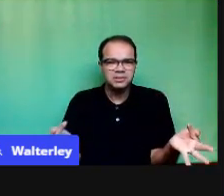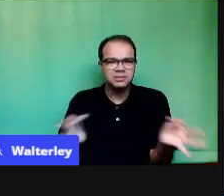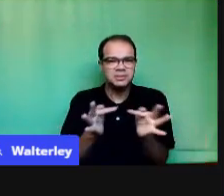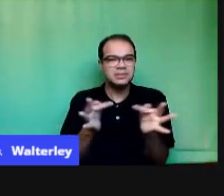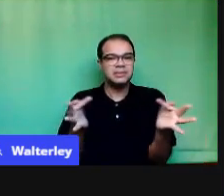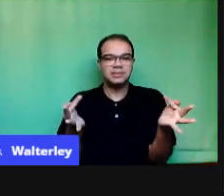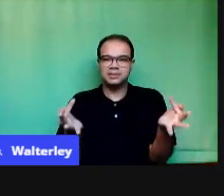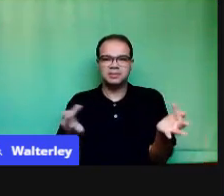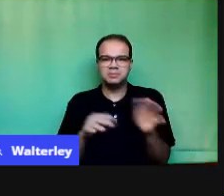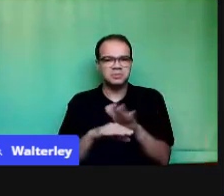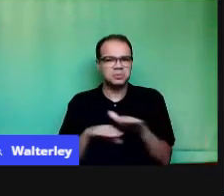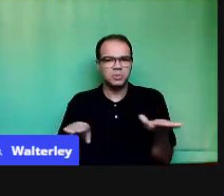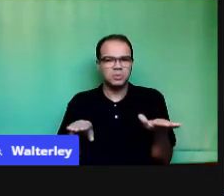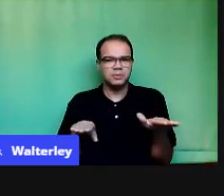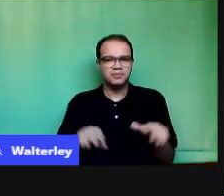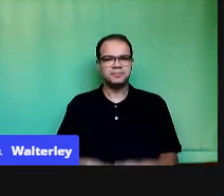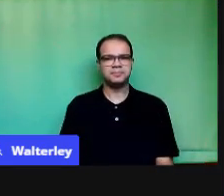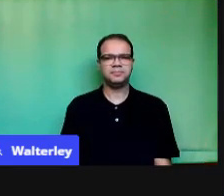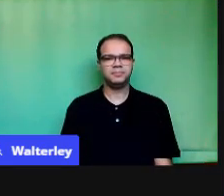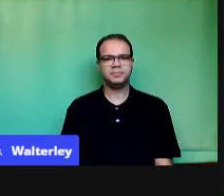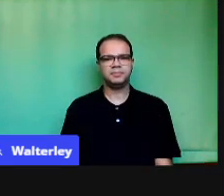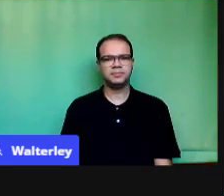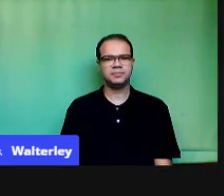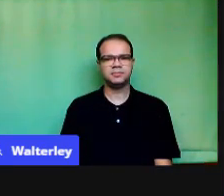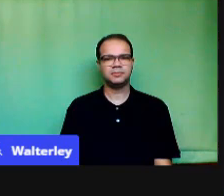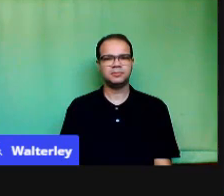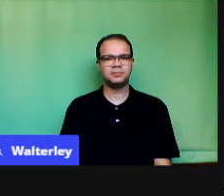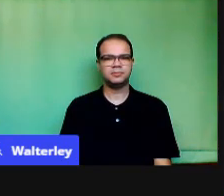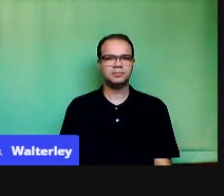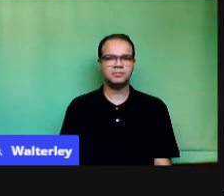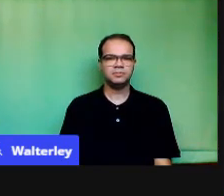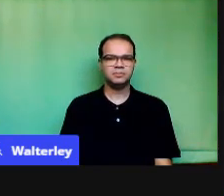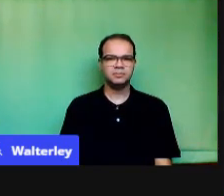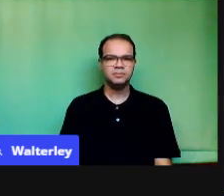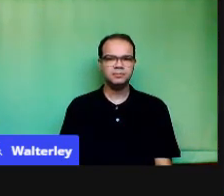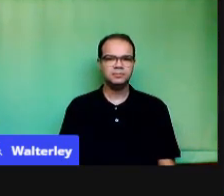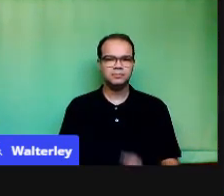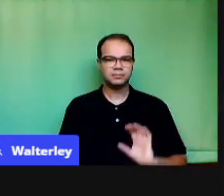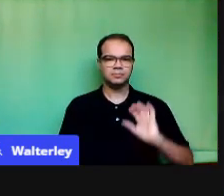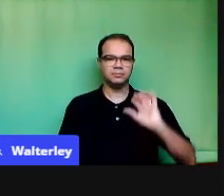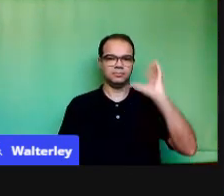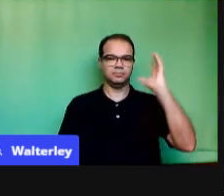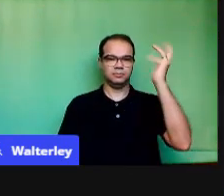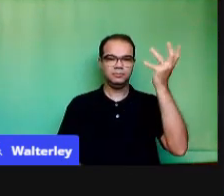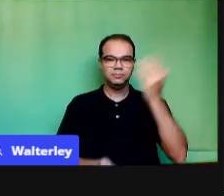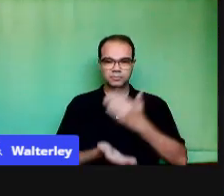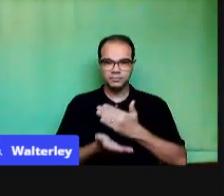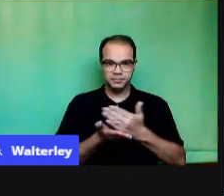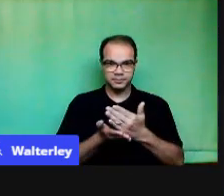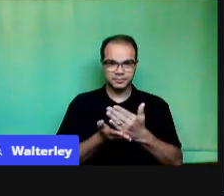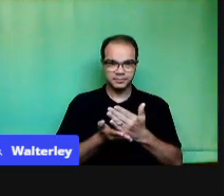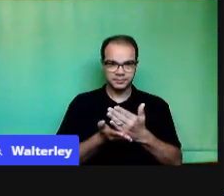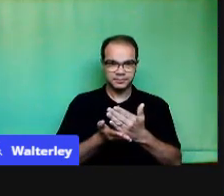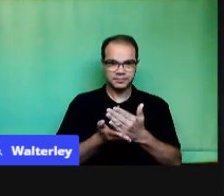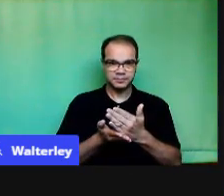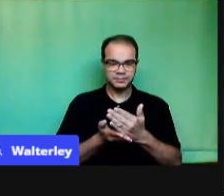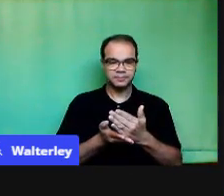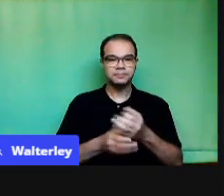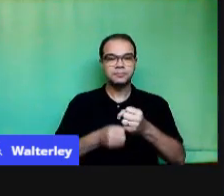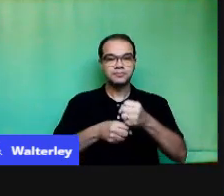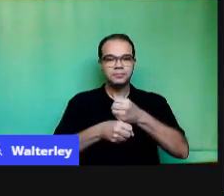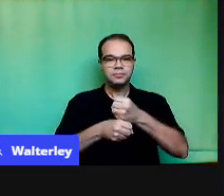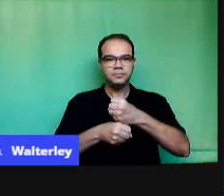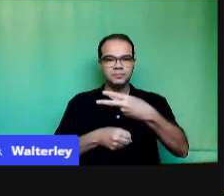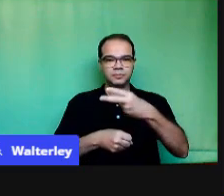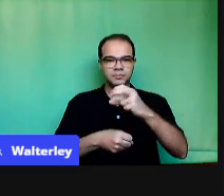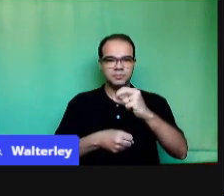científico. Pode passar, por favor? O que acontece, então? Durante o processo formativo, no ano de 2019, os professores